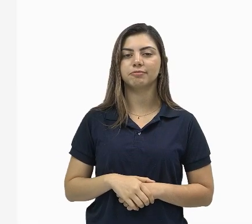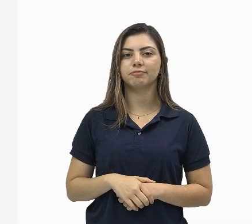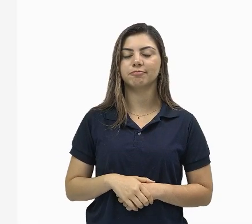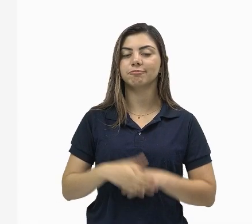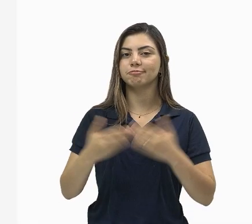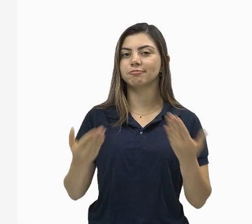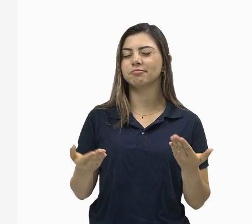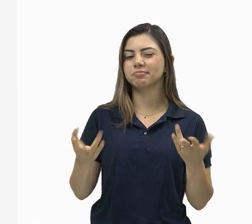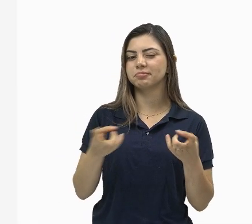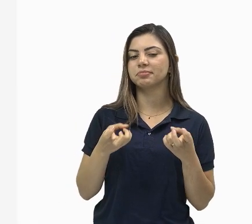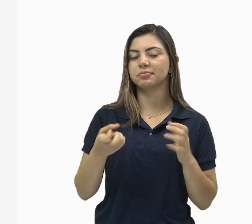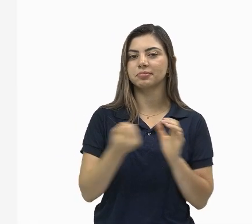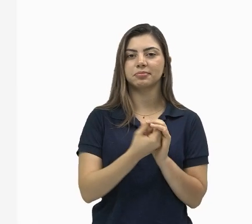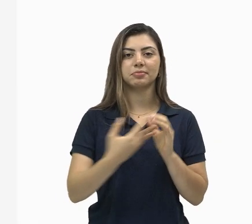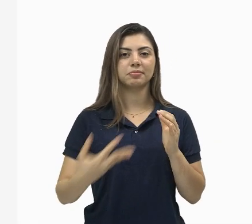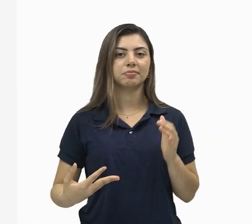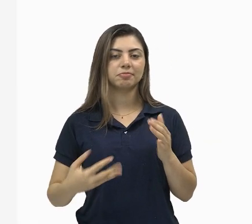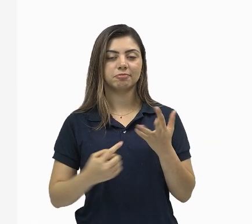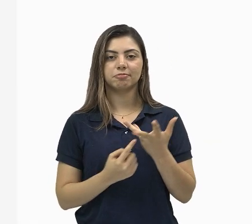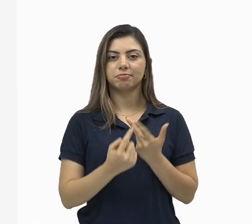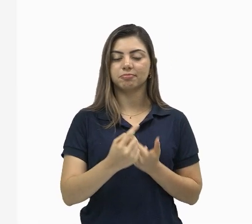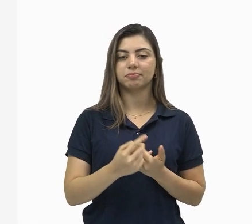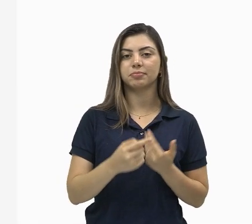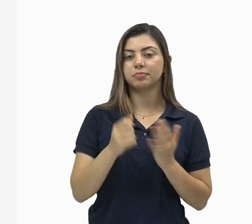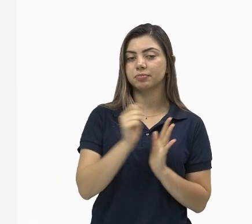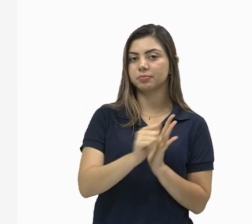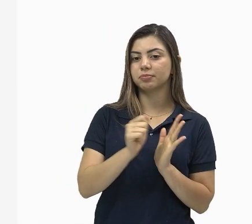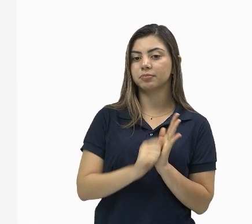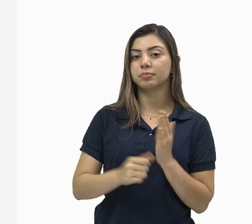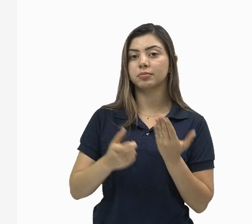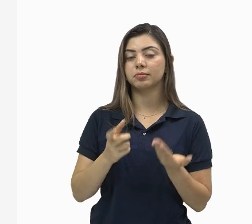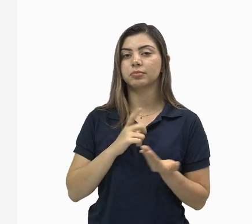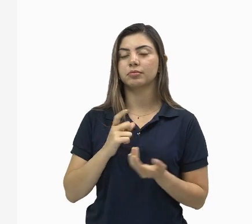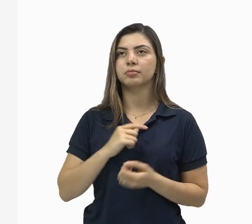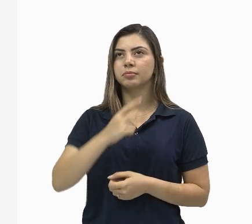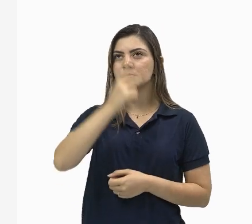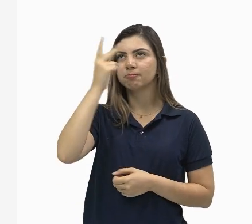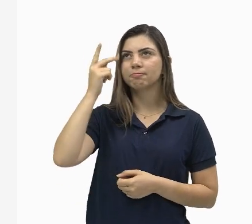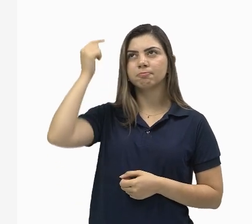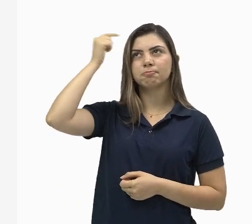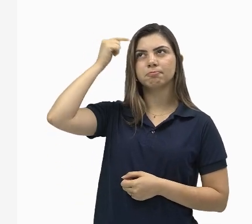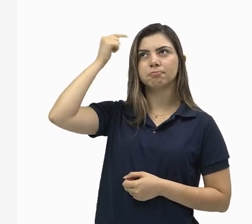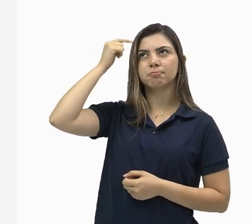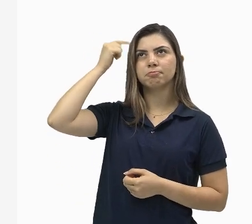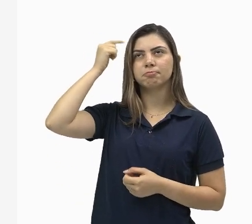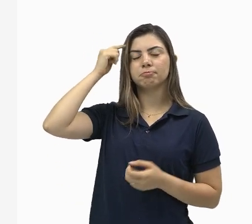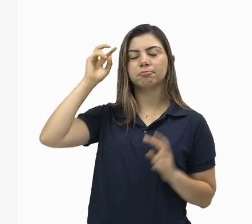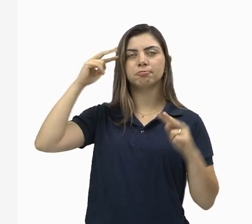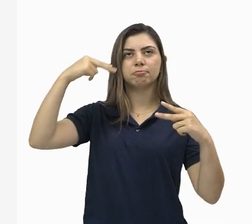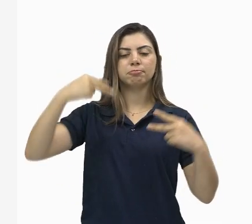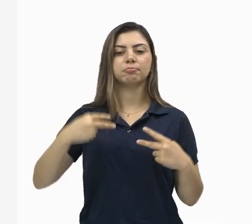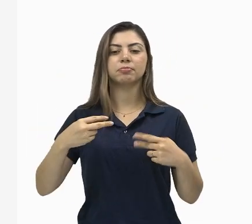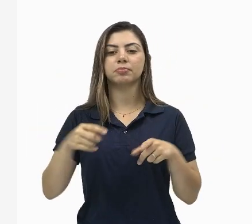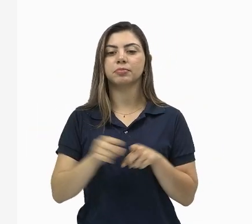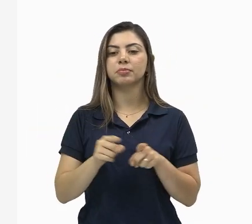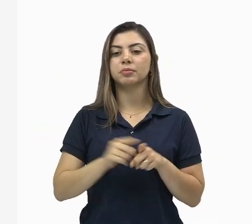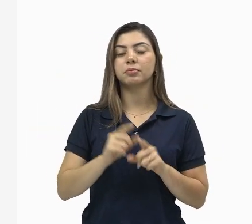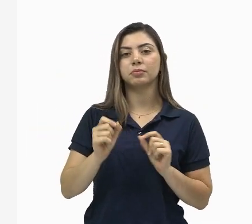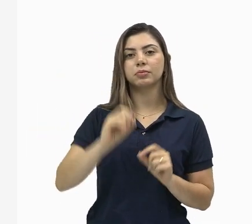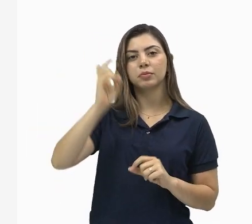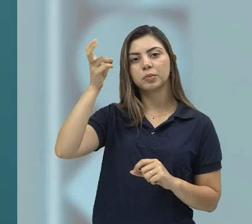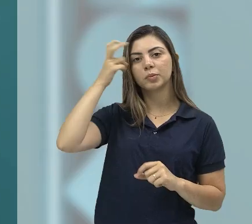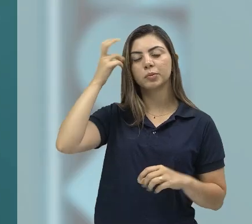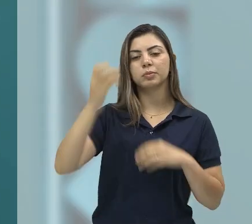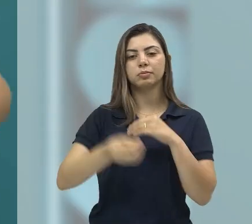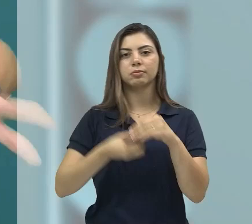Então, características da obra. Primeiro, a gente tem um monólogo interior e hibridismo cultural. Então, como eu havia dito, esse